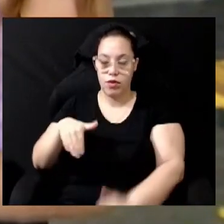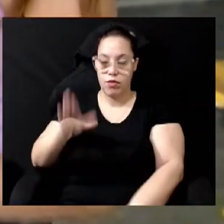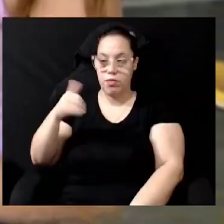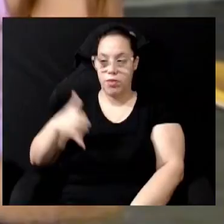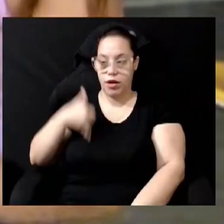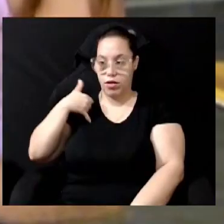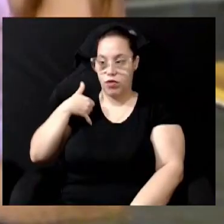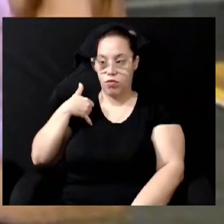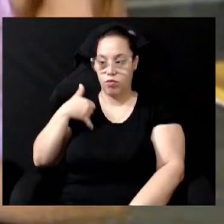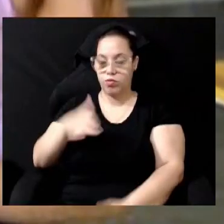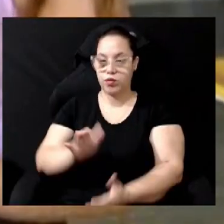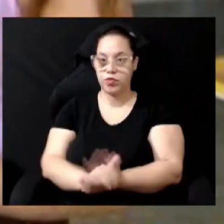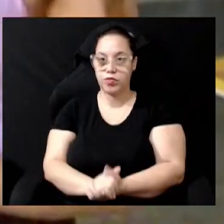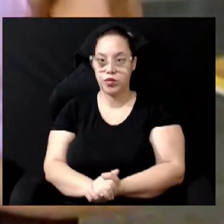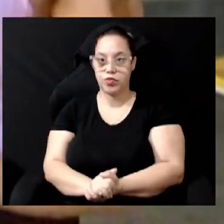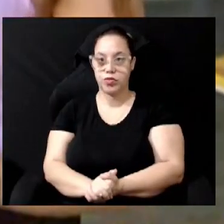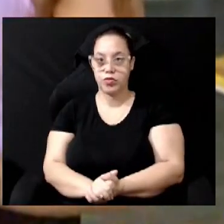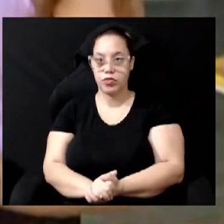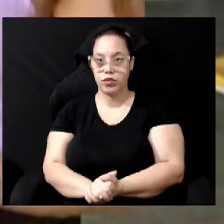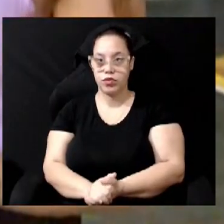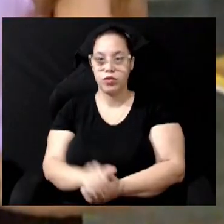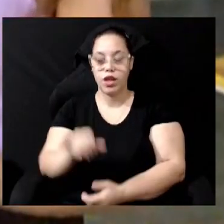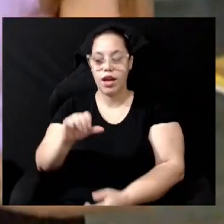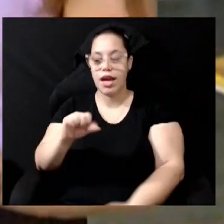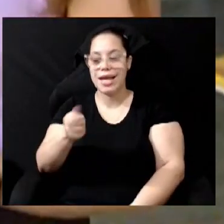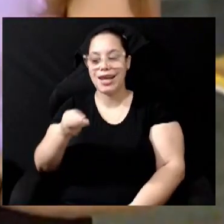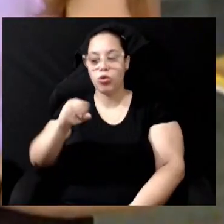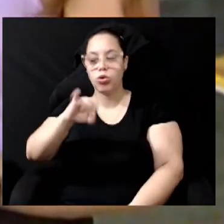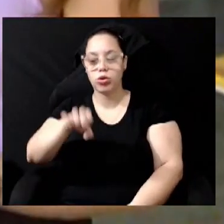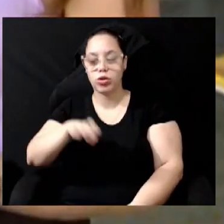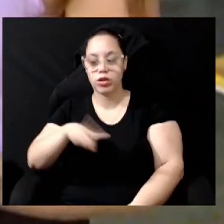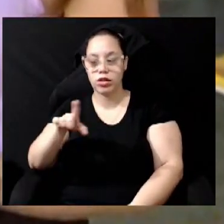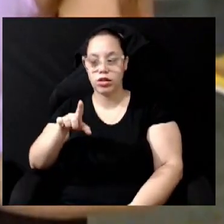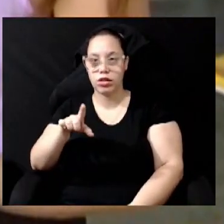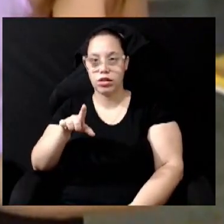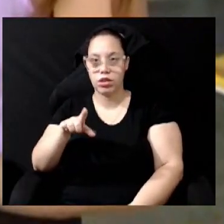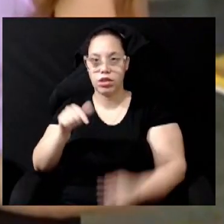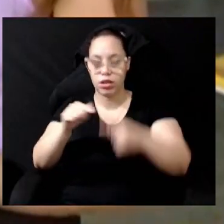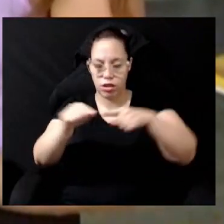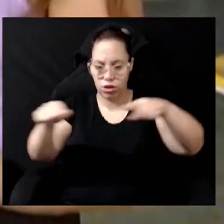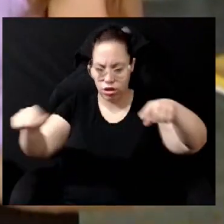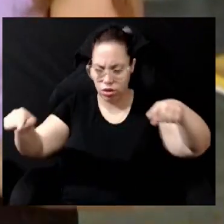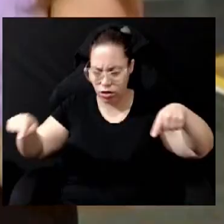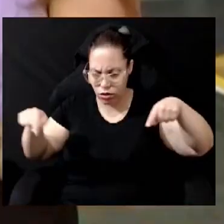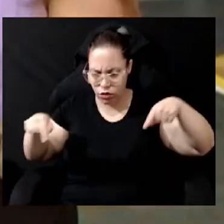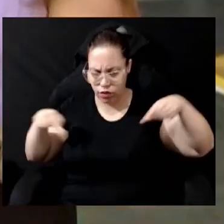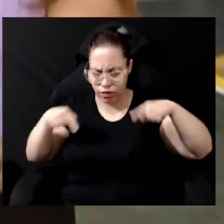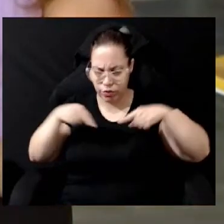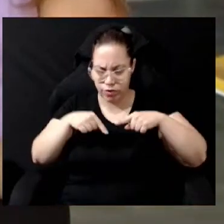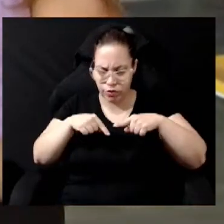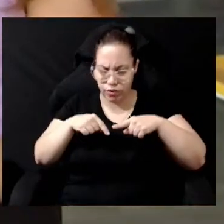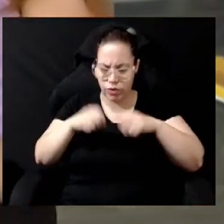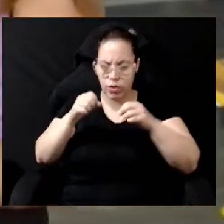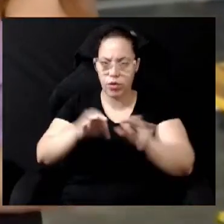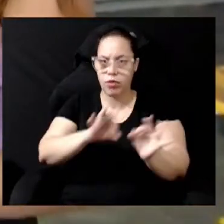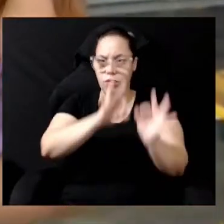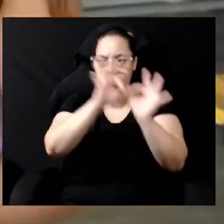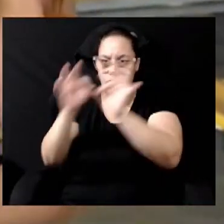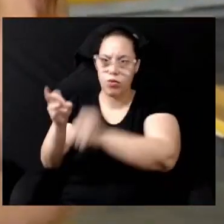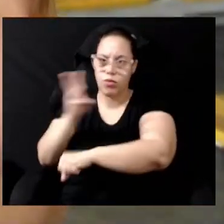E aqui o bairro São José e adjacências, né? São vários bairros, a pessoa pode acompanhar isso no